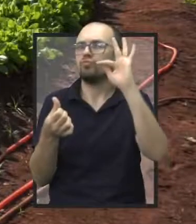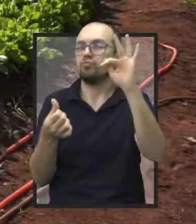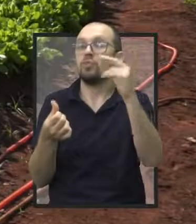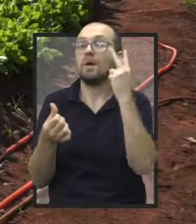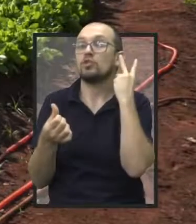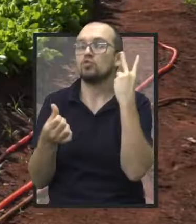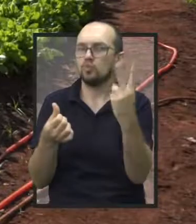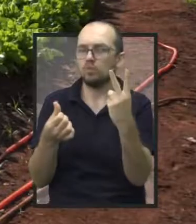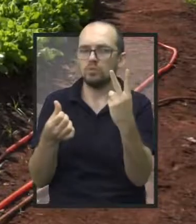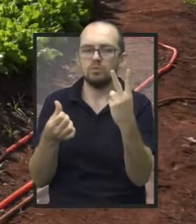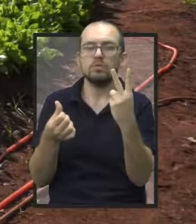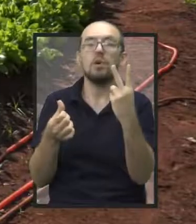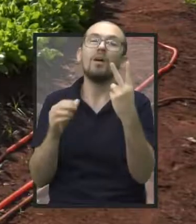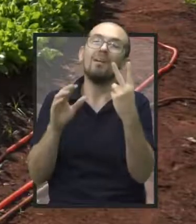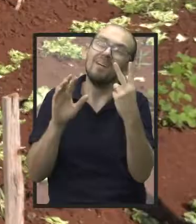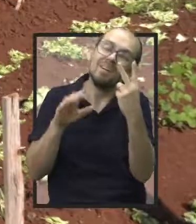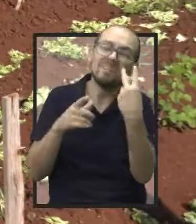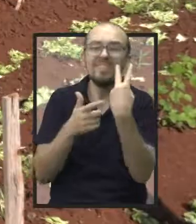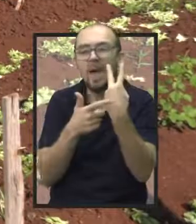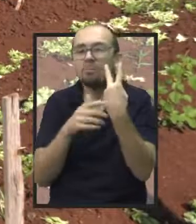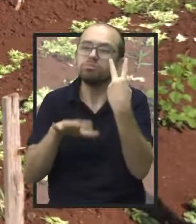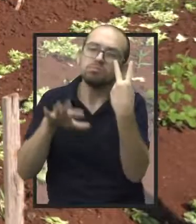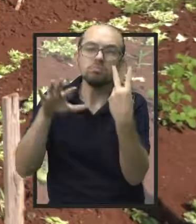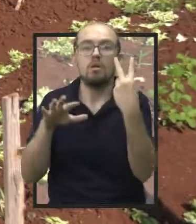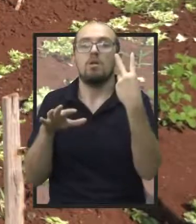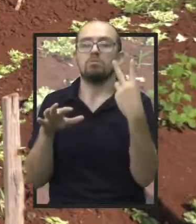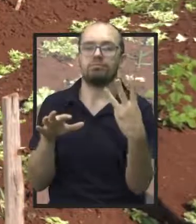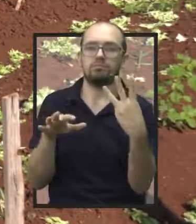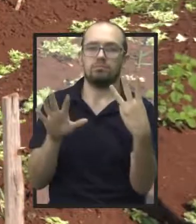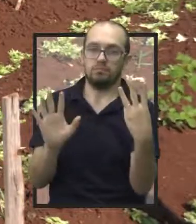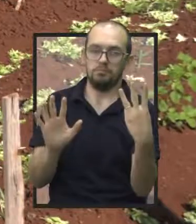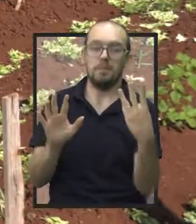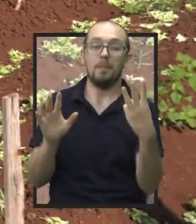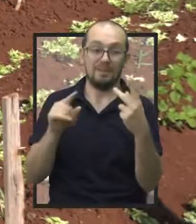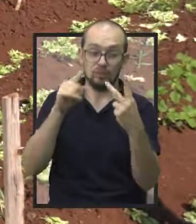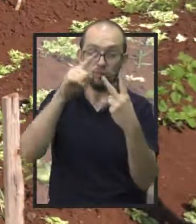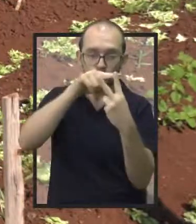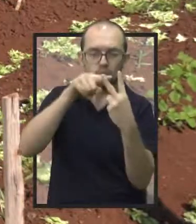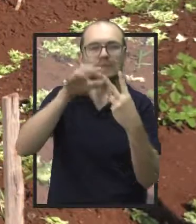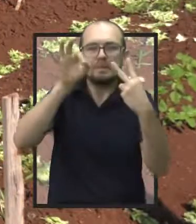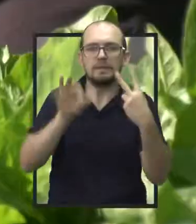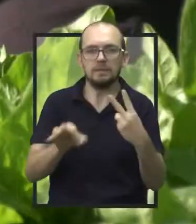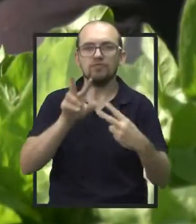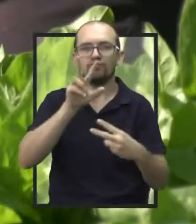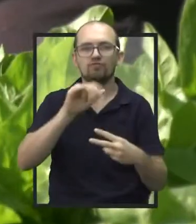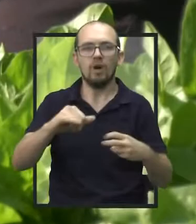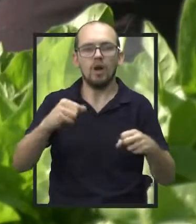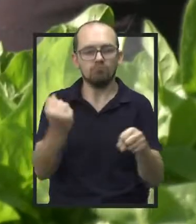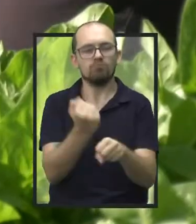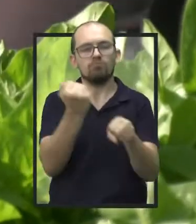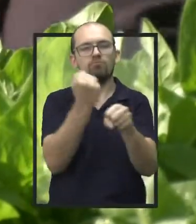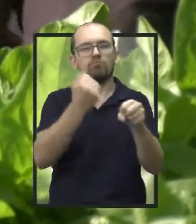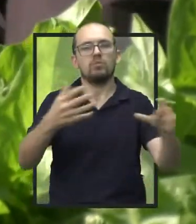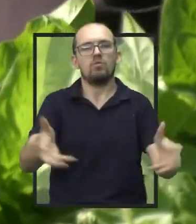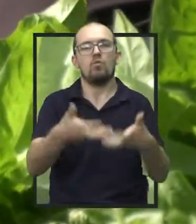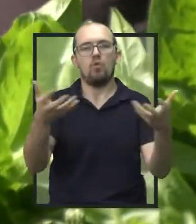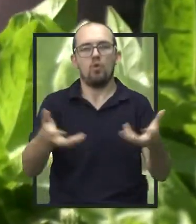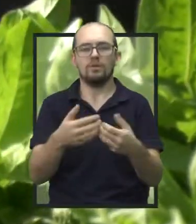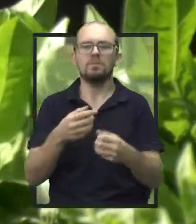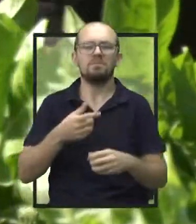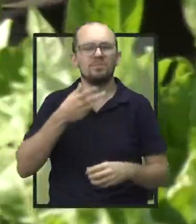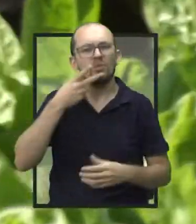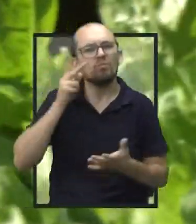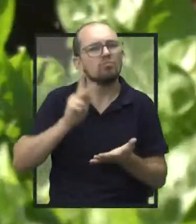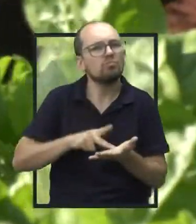mais uma terceira mas duas garantindo que a secretaria ainda vai fazer e eu falo isso com toda propriedade porque antes de me elegi